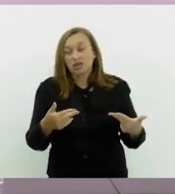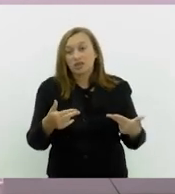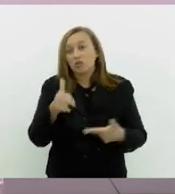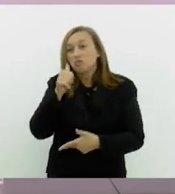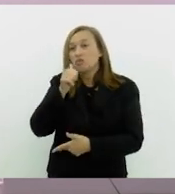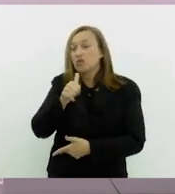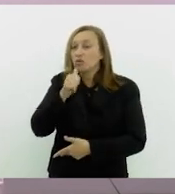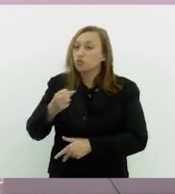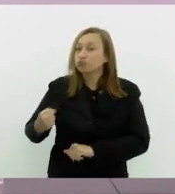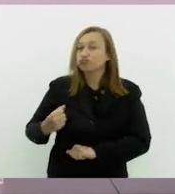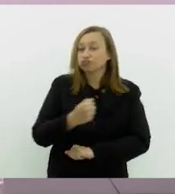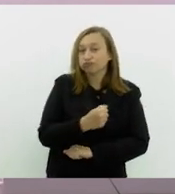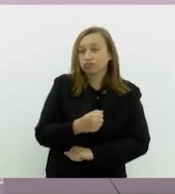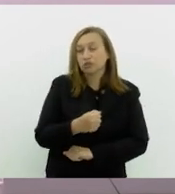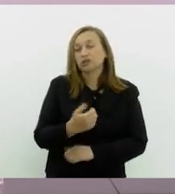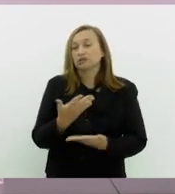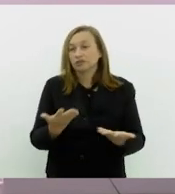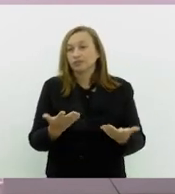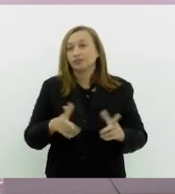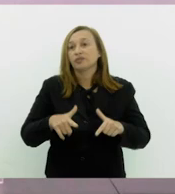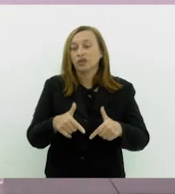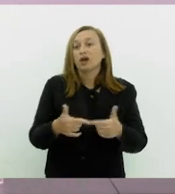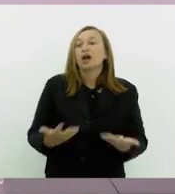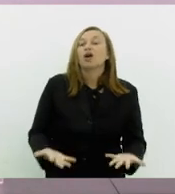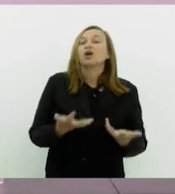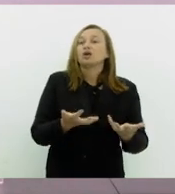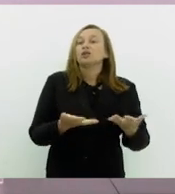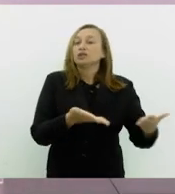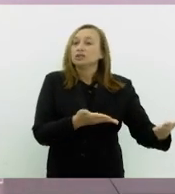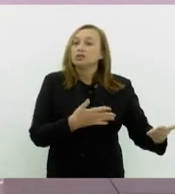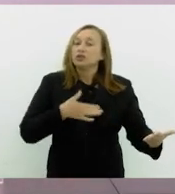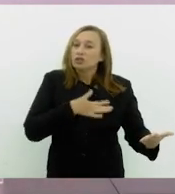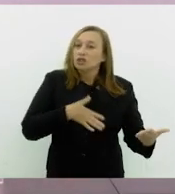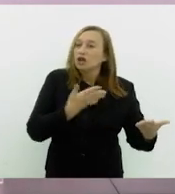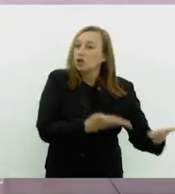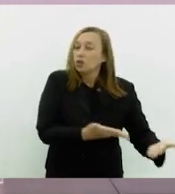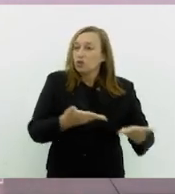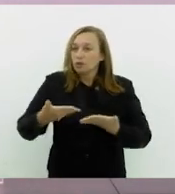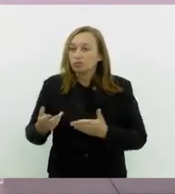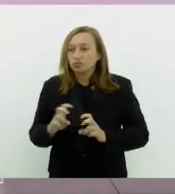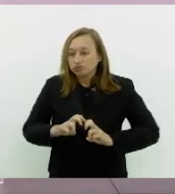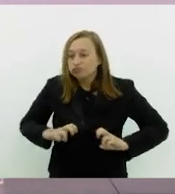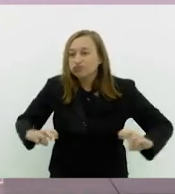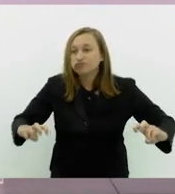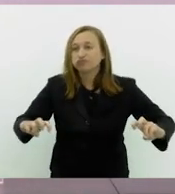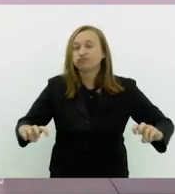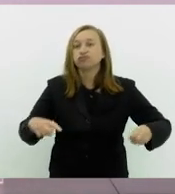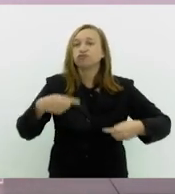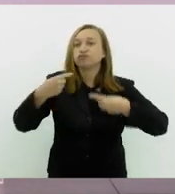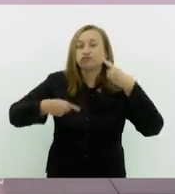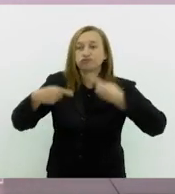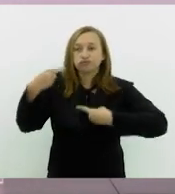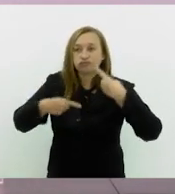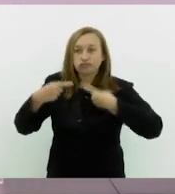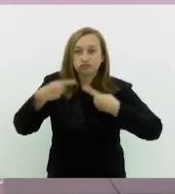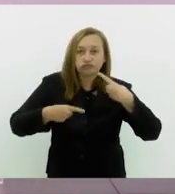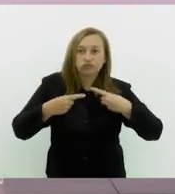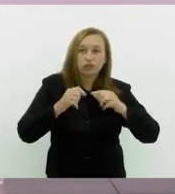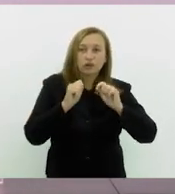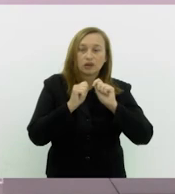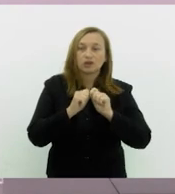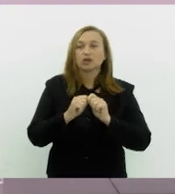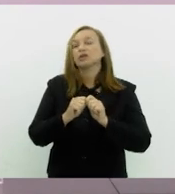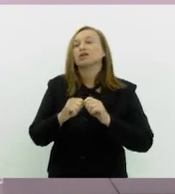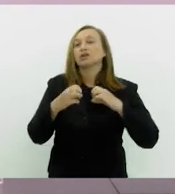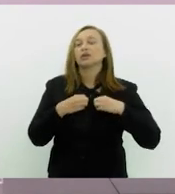colocadas nessa situação. Então, eu gostaria de convidar para compor a nossa mesa de debate aqui nessa audiência